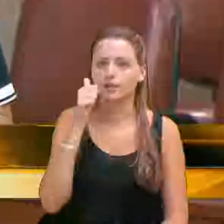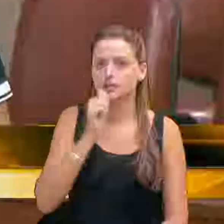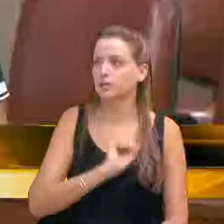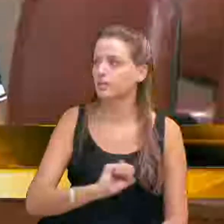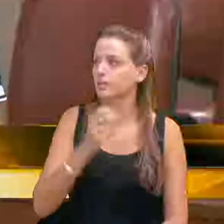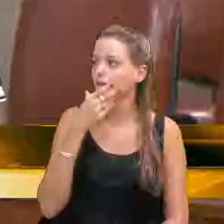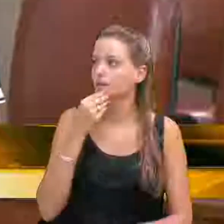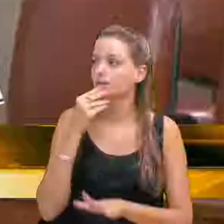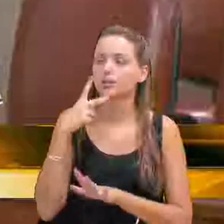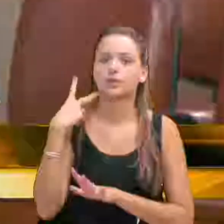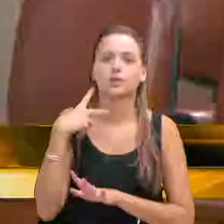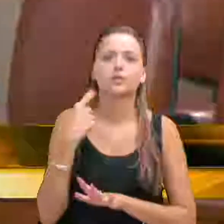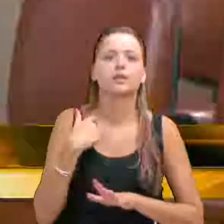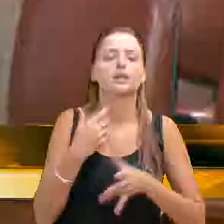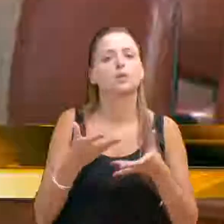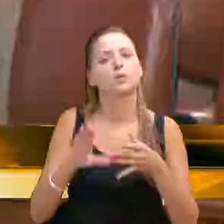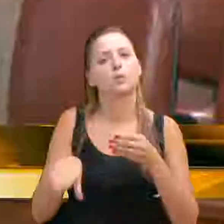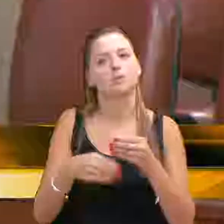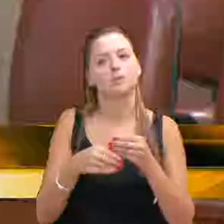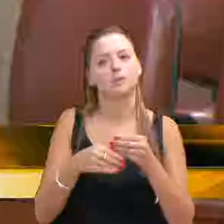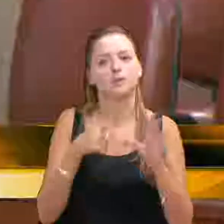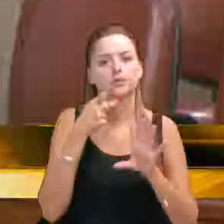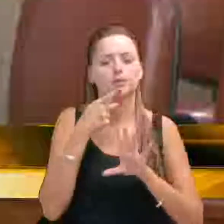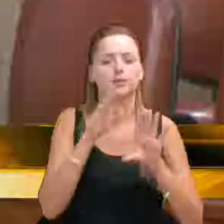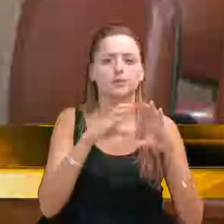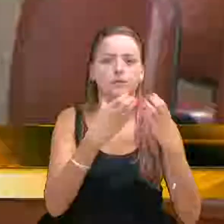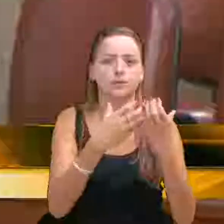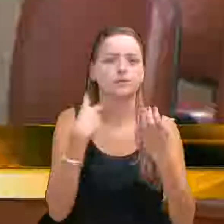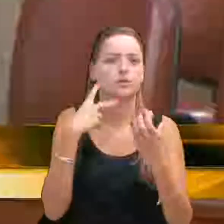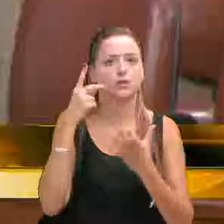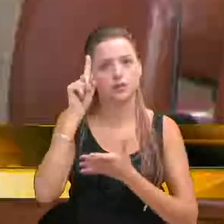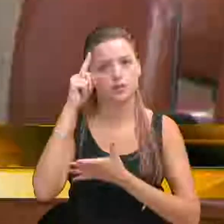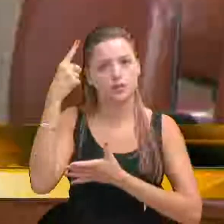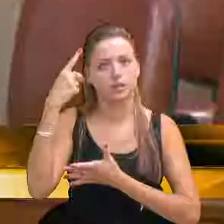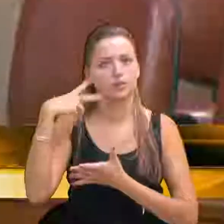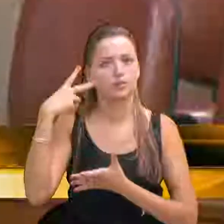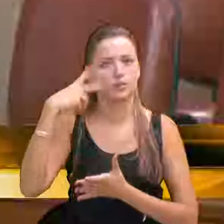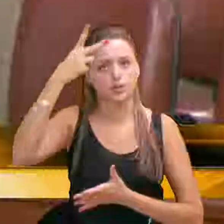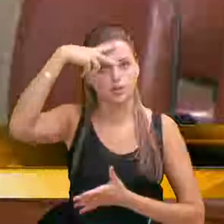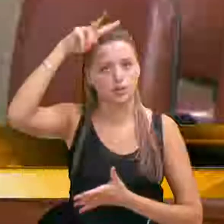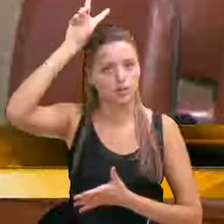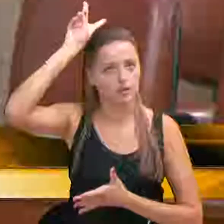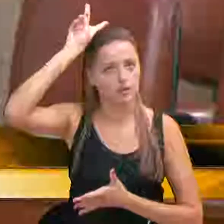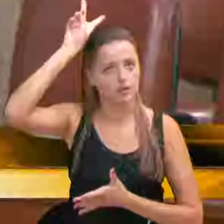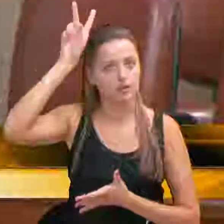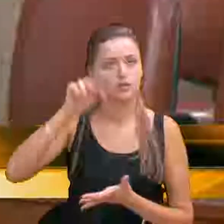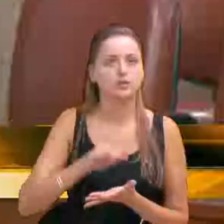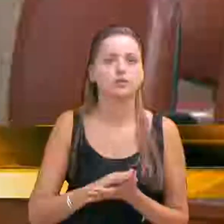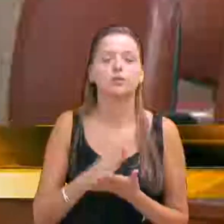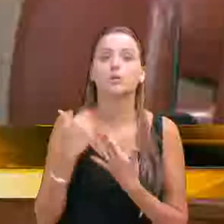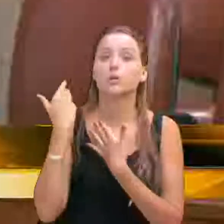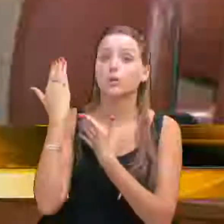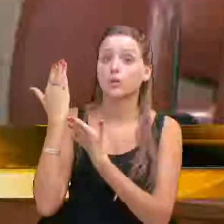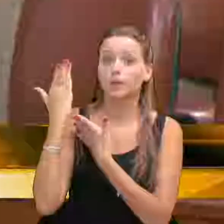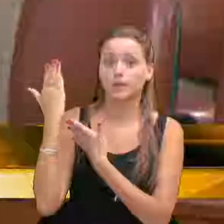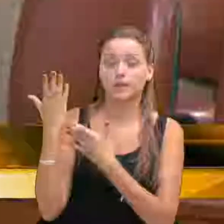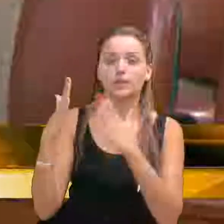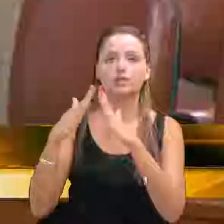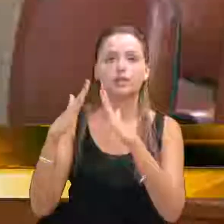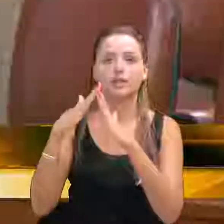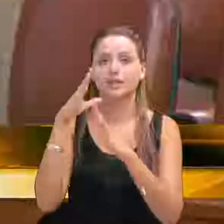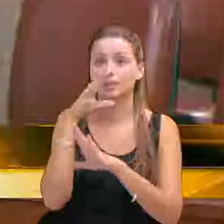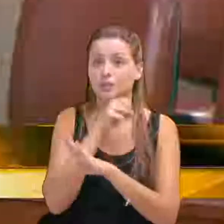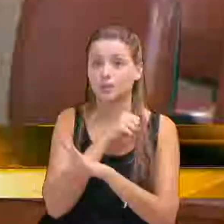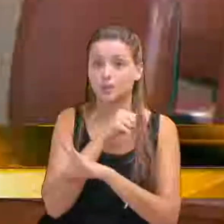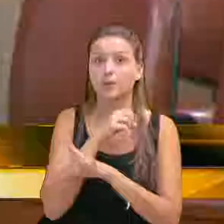apenas complementando, dizer que esta casa, por iniciativa do vereador Edson da Rosa, homenageou a Padaria Rio Branco